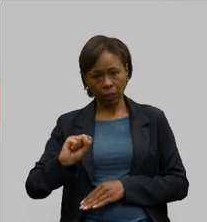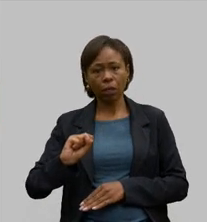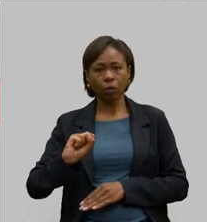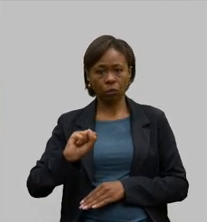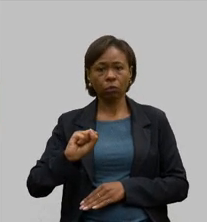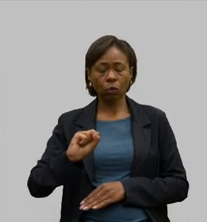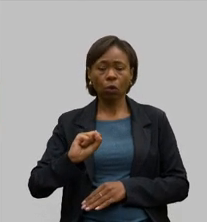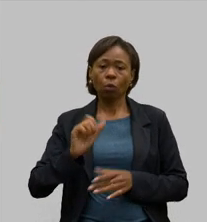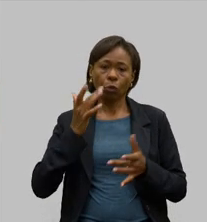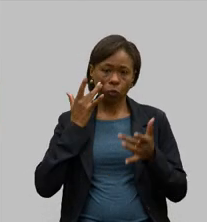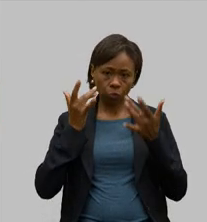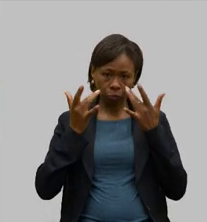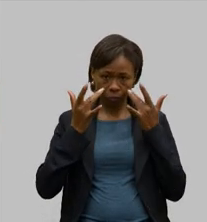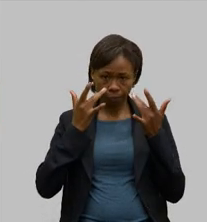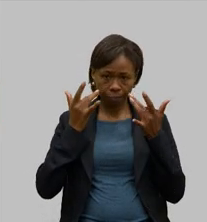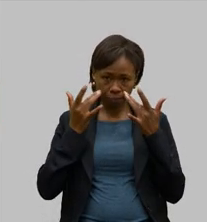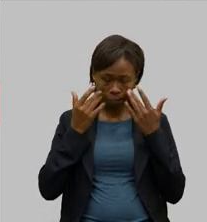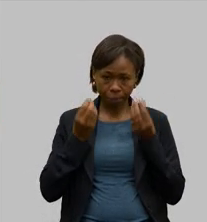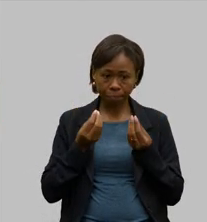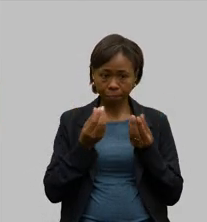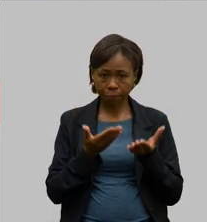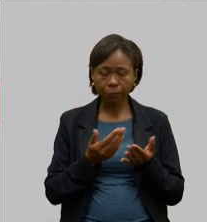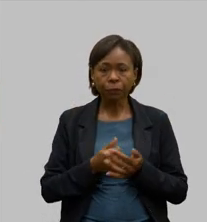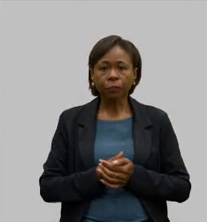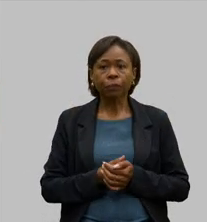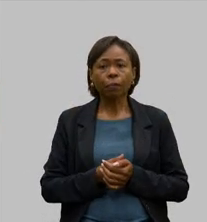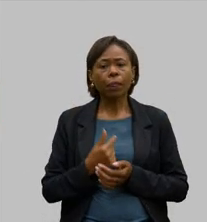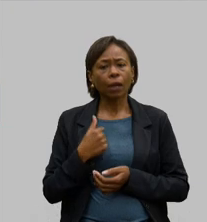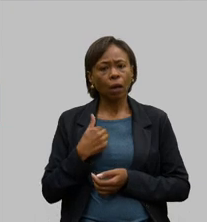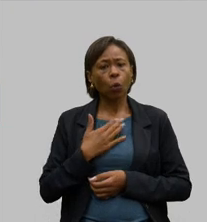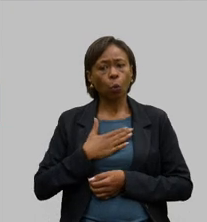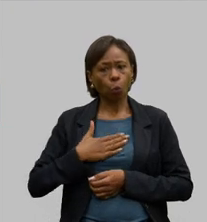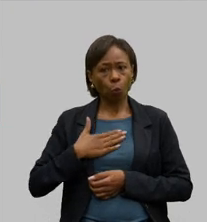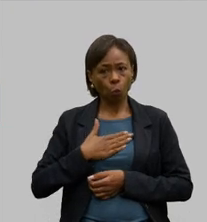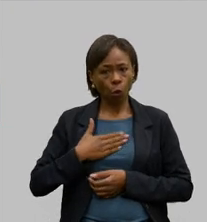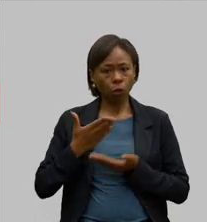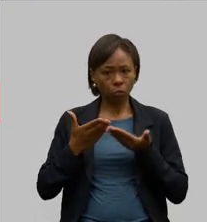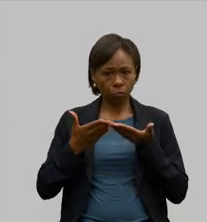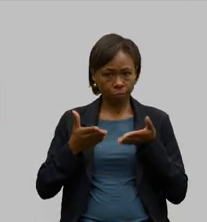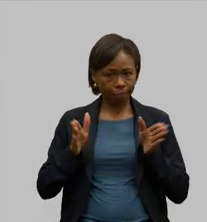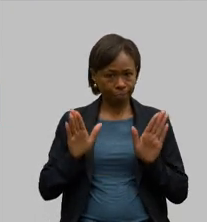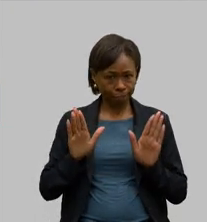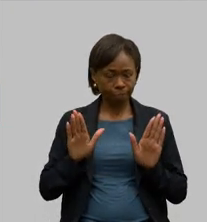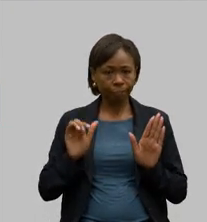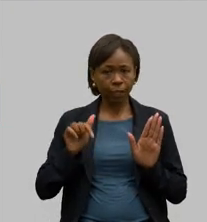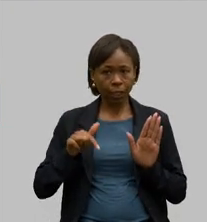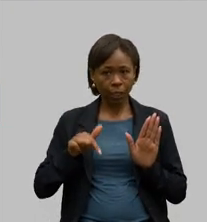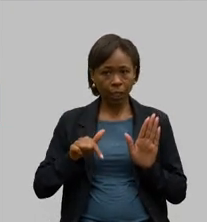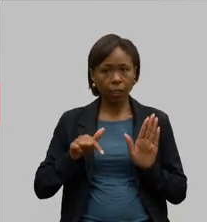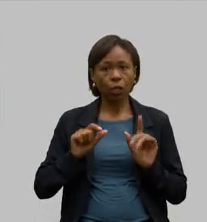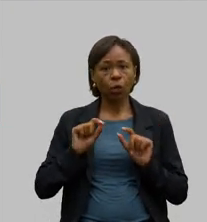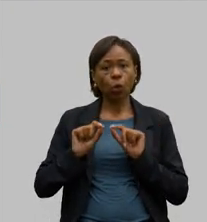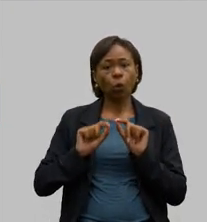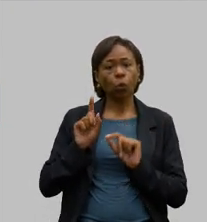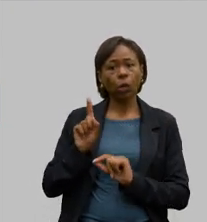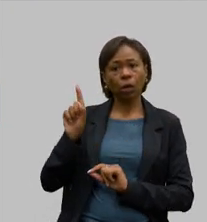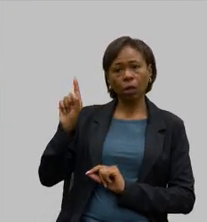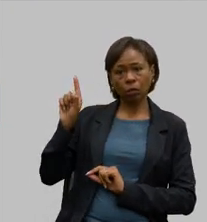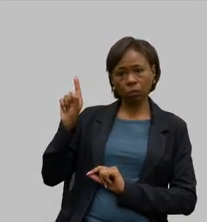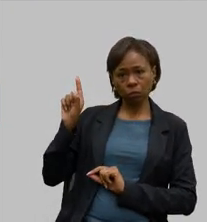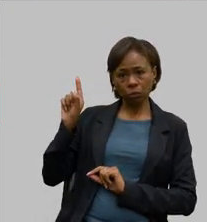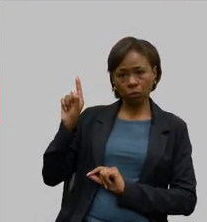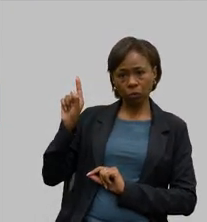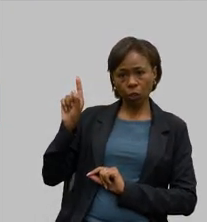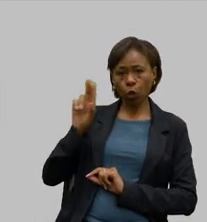espetáculos e eu gosto muito de fazer e abrir esse Capítulo eh chamado transversalidade da cultura